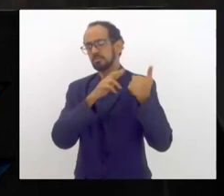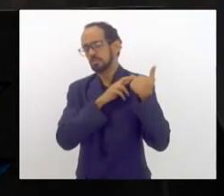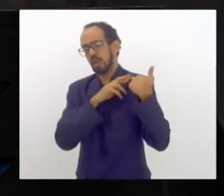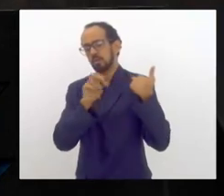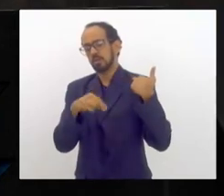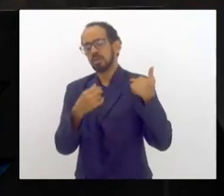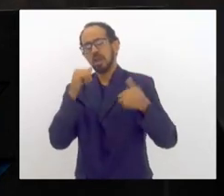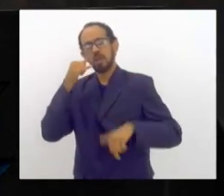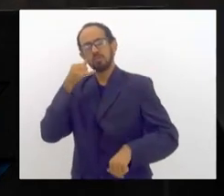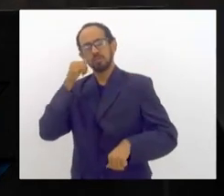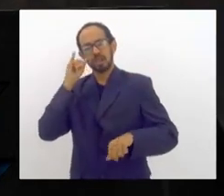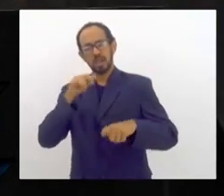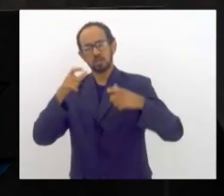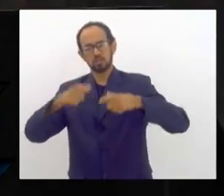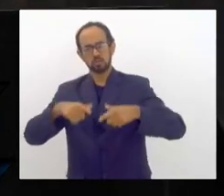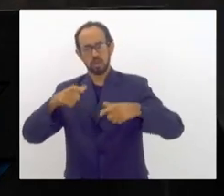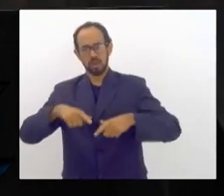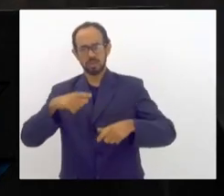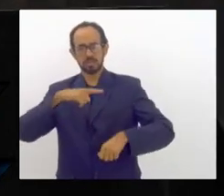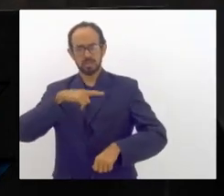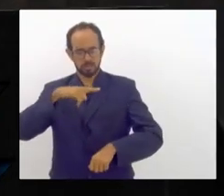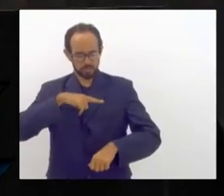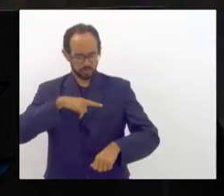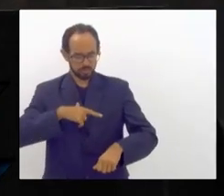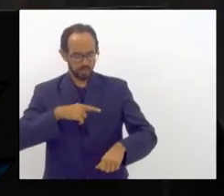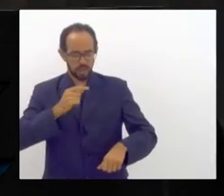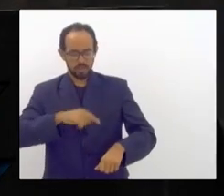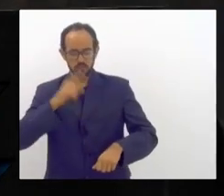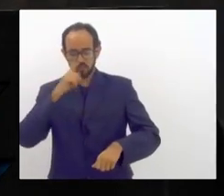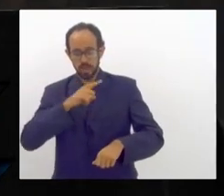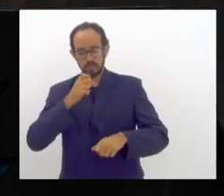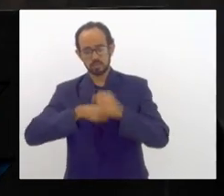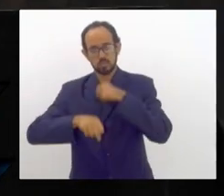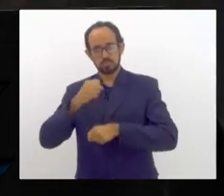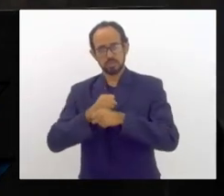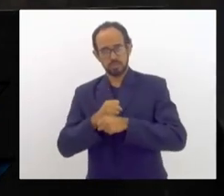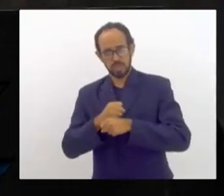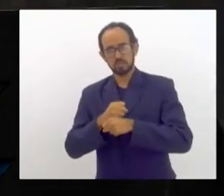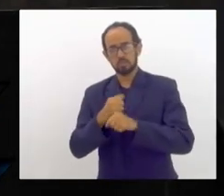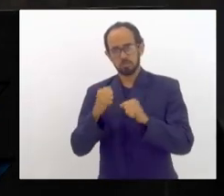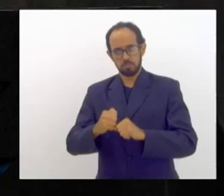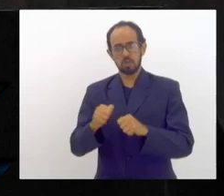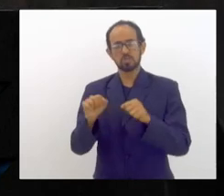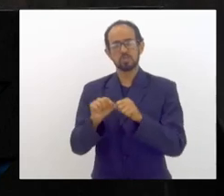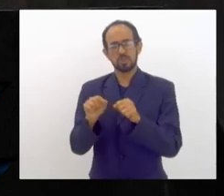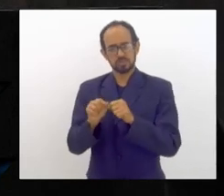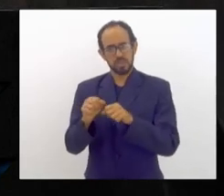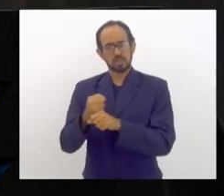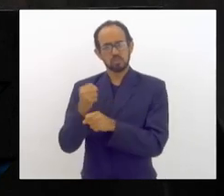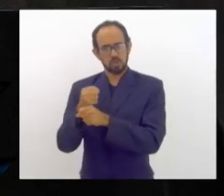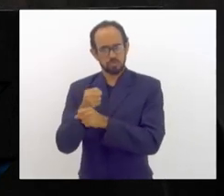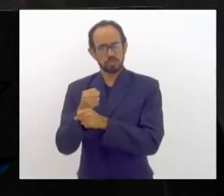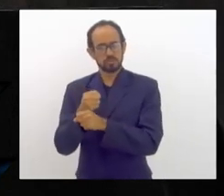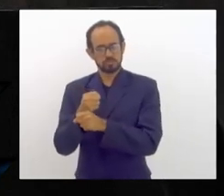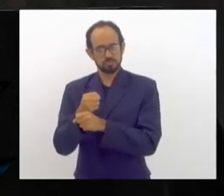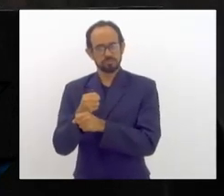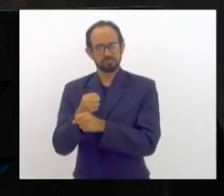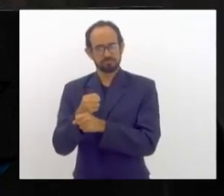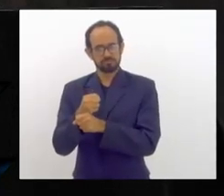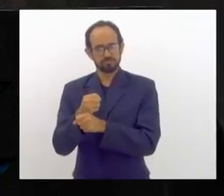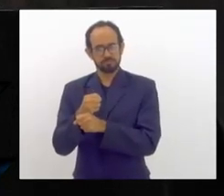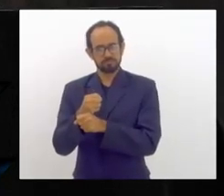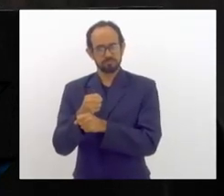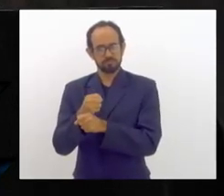que os locais ainda conferidos da tragédia do ano passado possam receber as intervenções necessárias. E aí, para